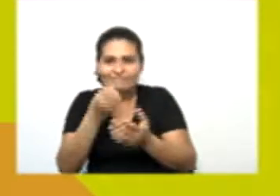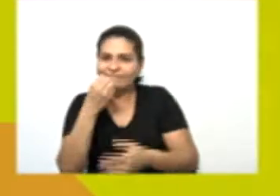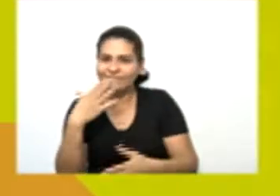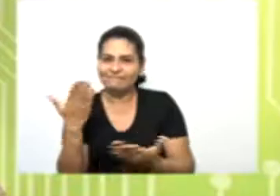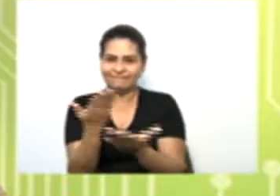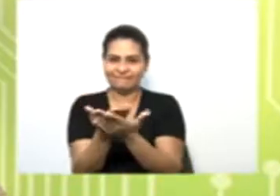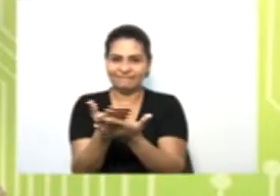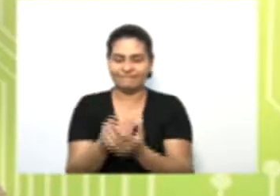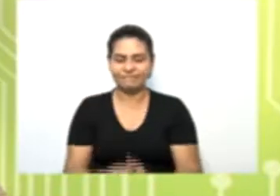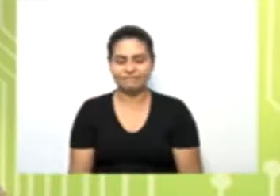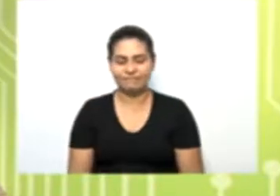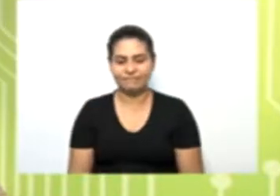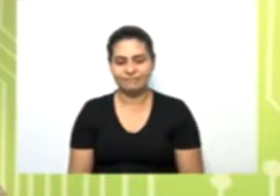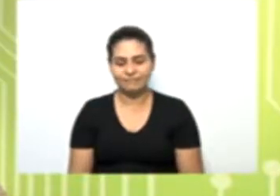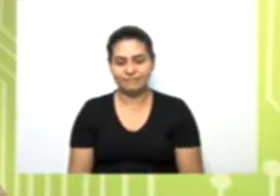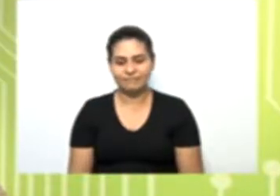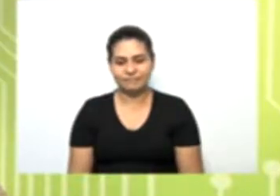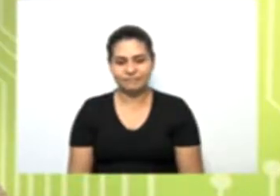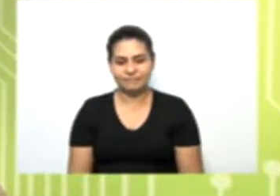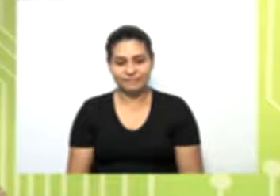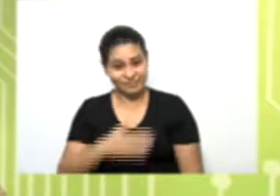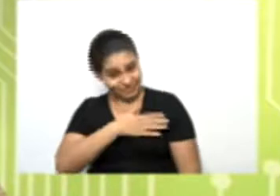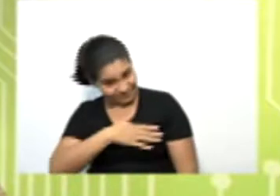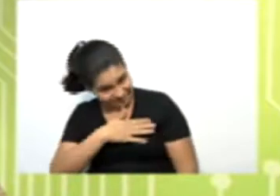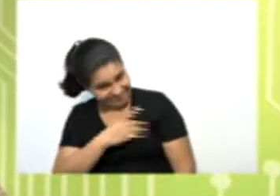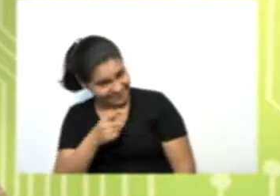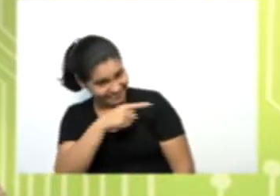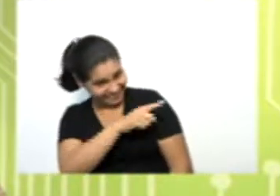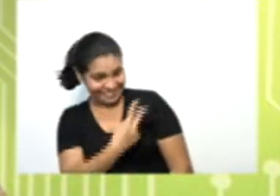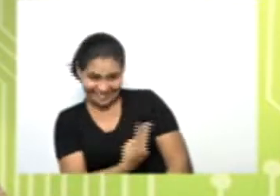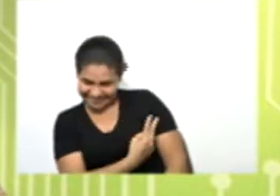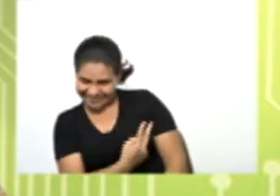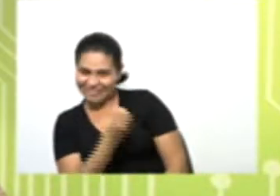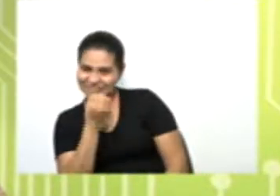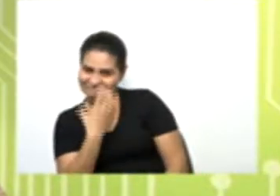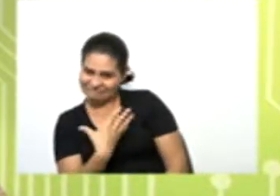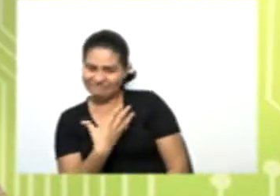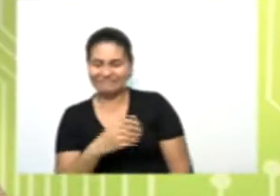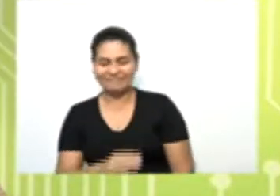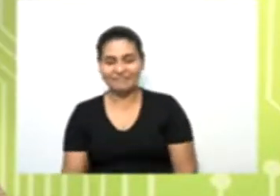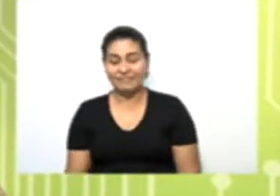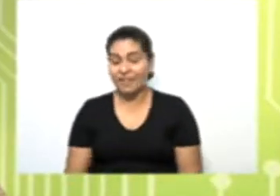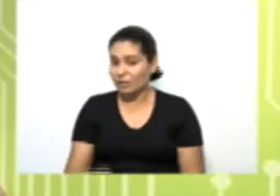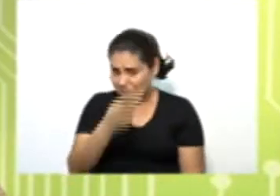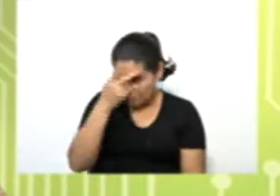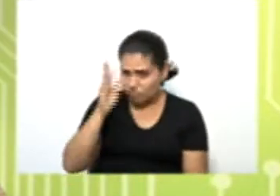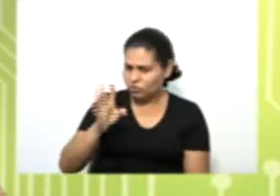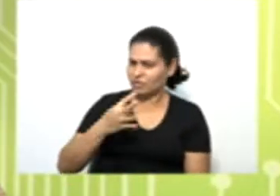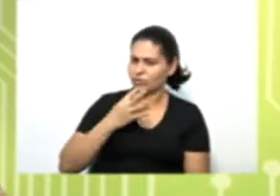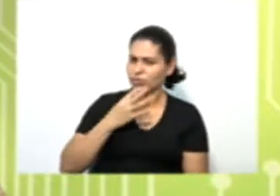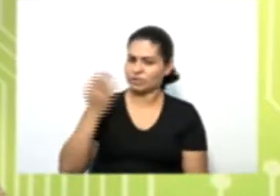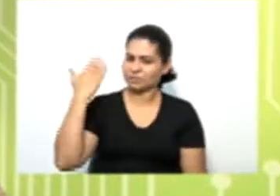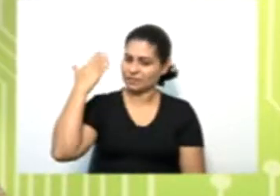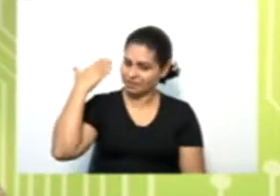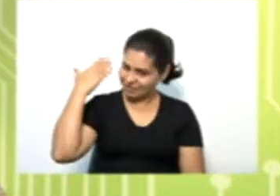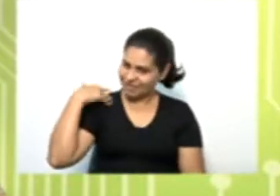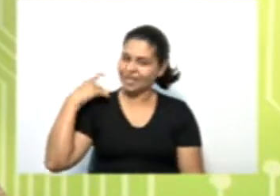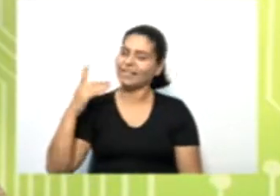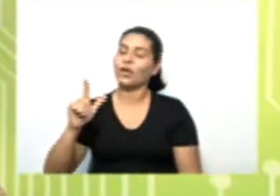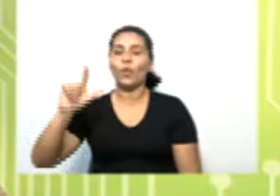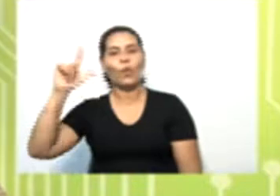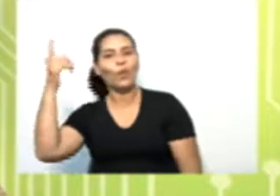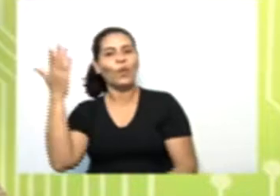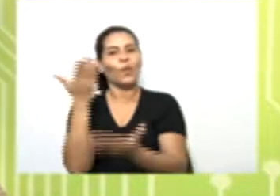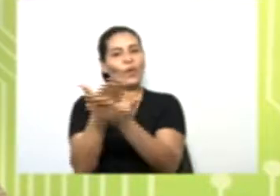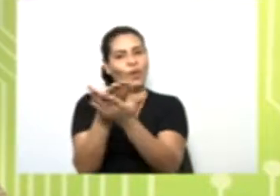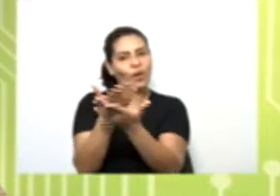aula! Legal, gostaram do High Tech, né? Que bom. Alguns já conheciam, né? Acredito que você já conheceu de outras